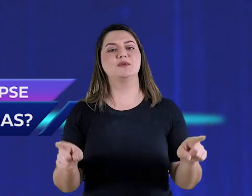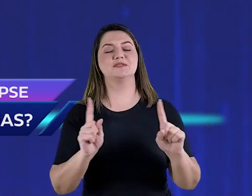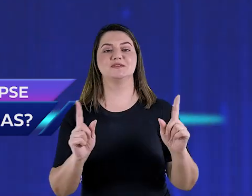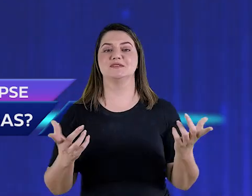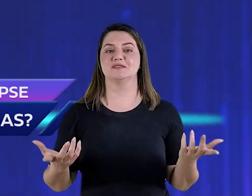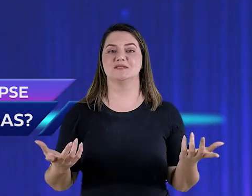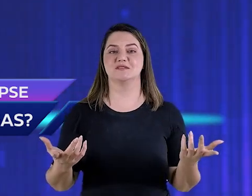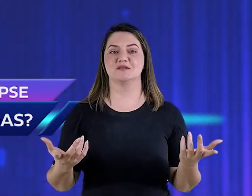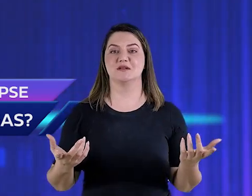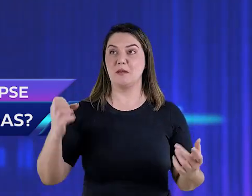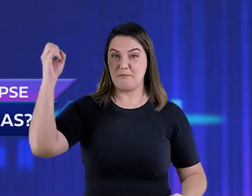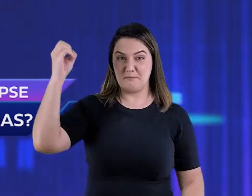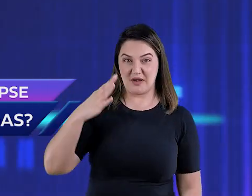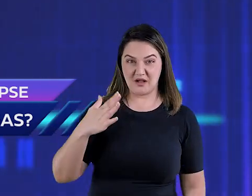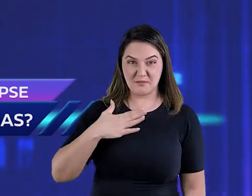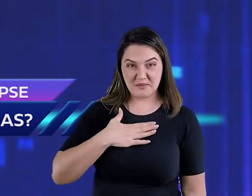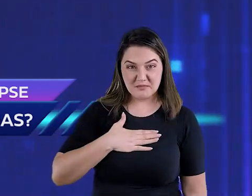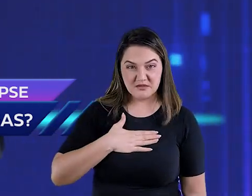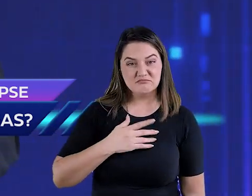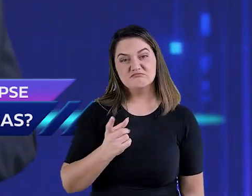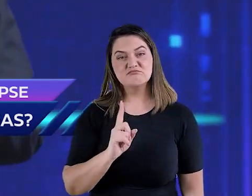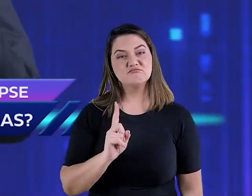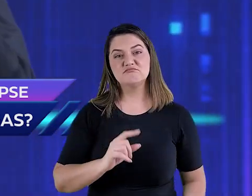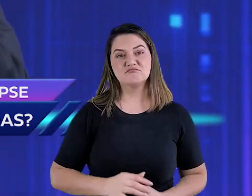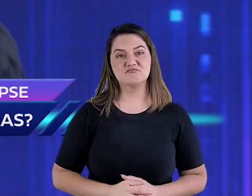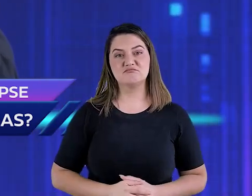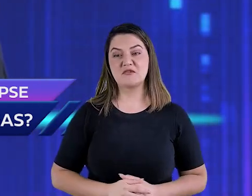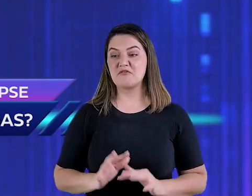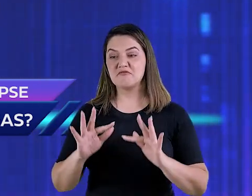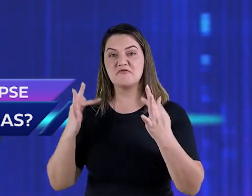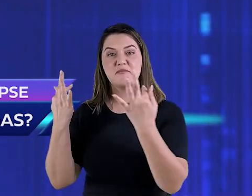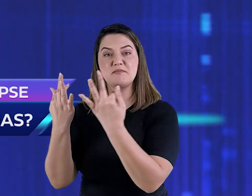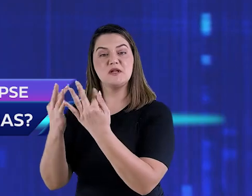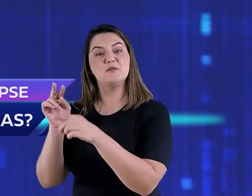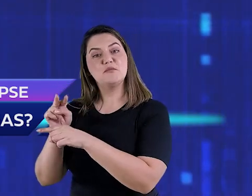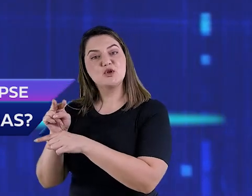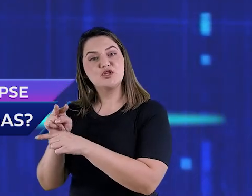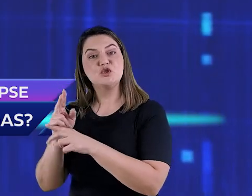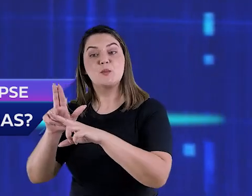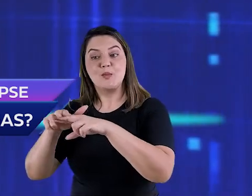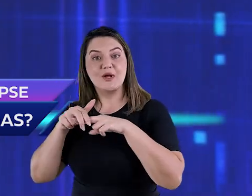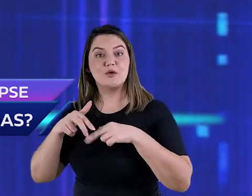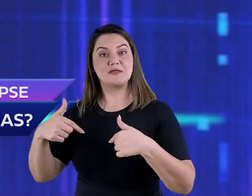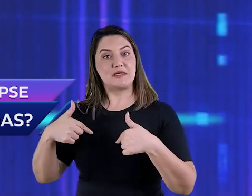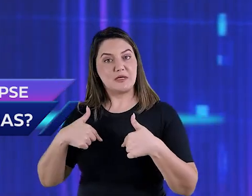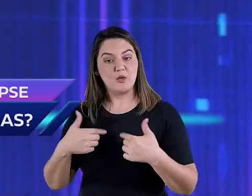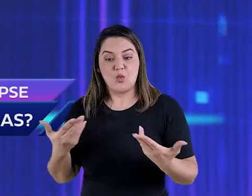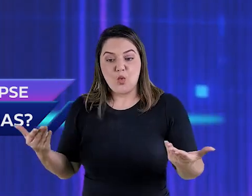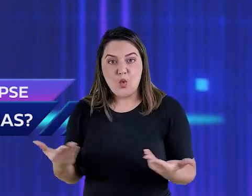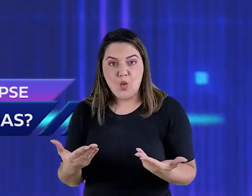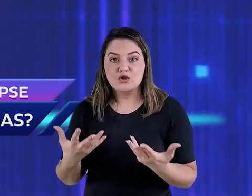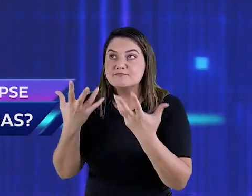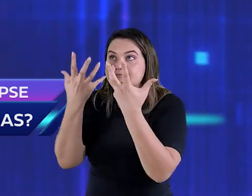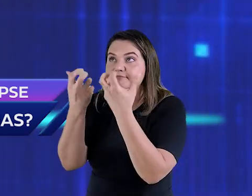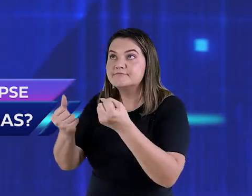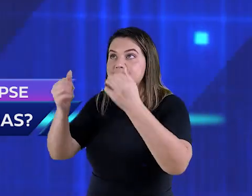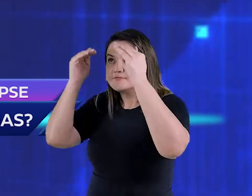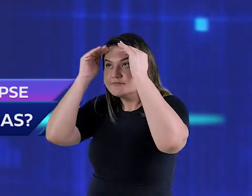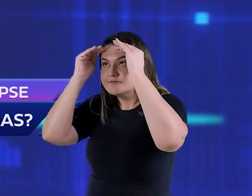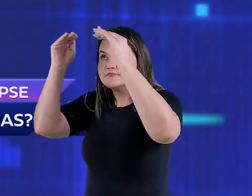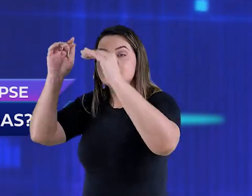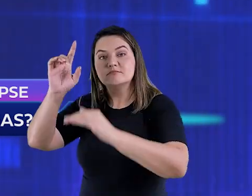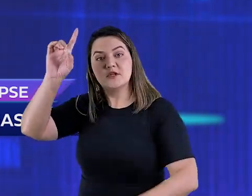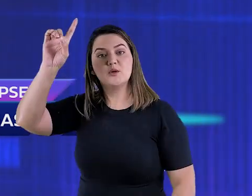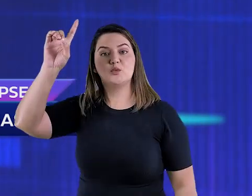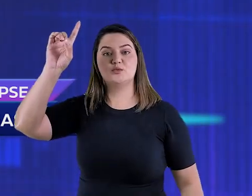pragas. Elas não são para você. Elas não atingirão sua família. Se hoje vocês colocarem